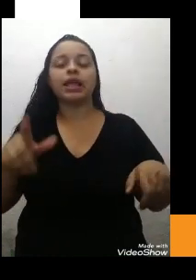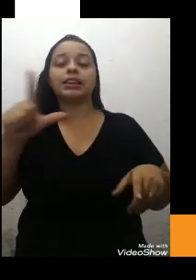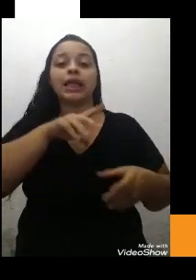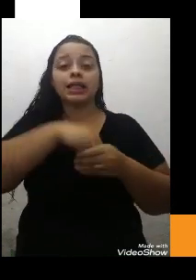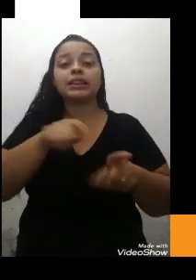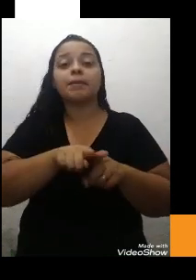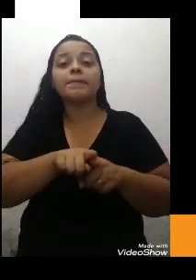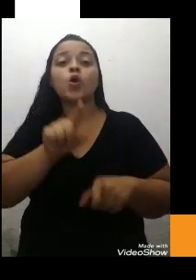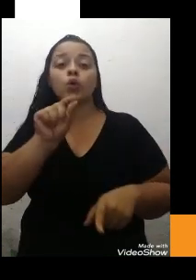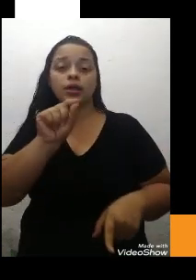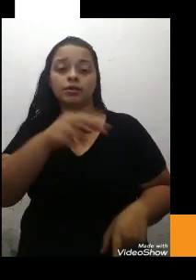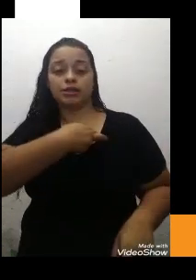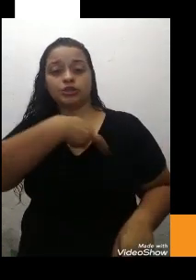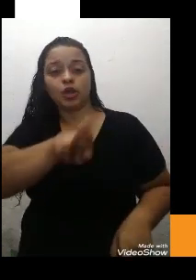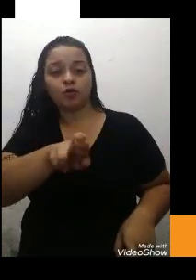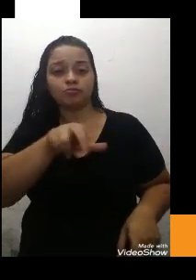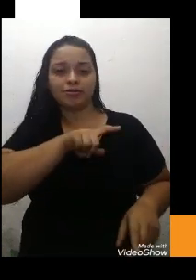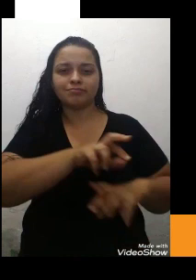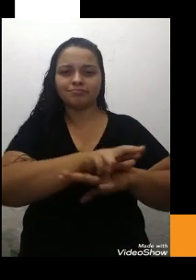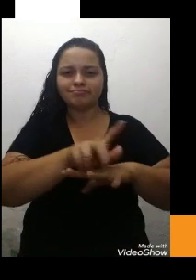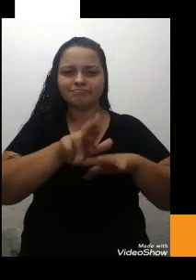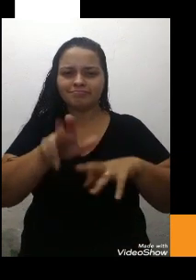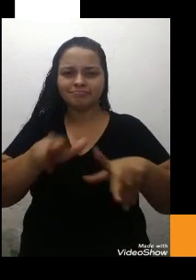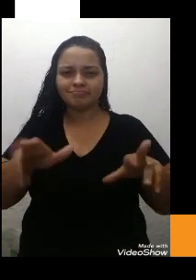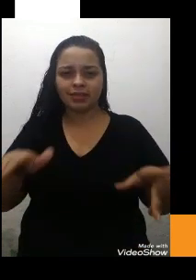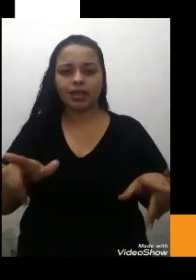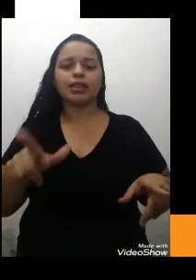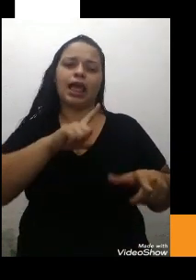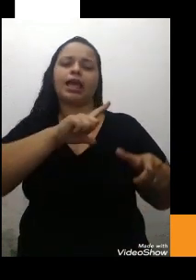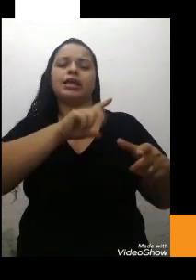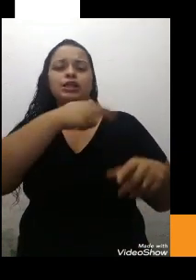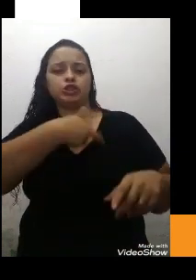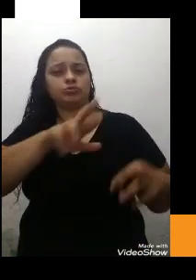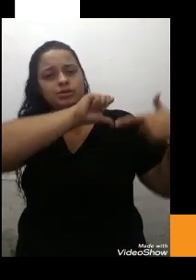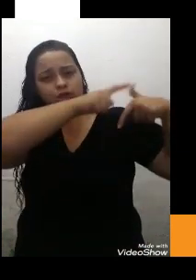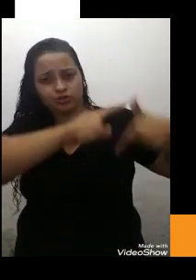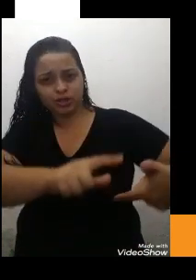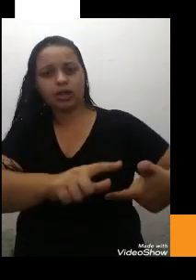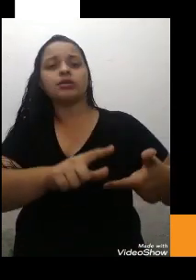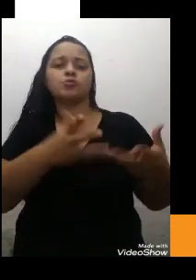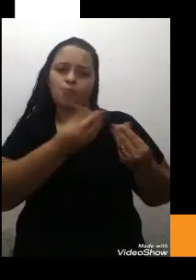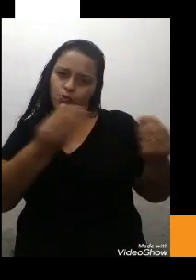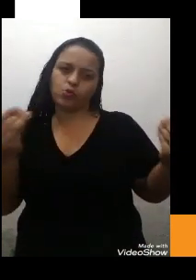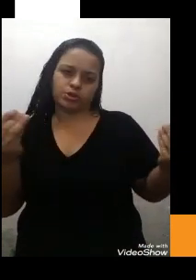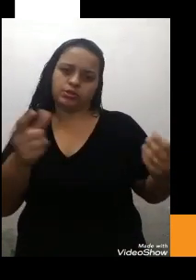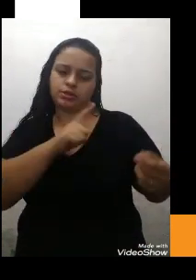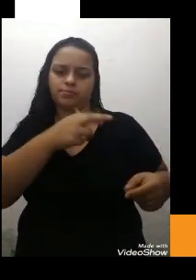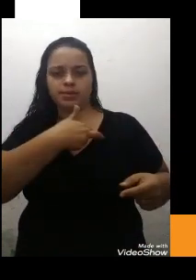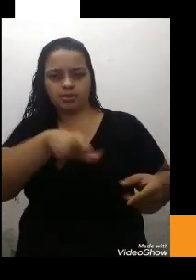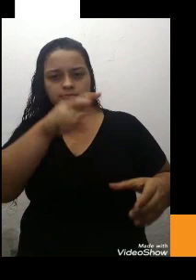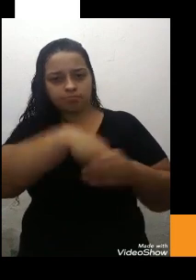continente. Tanto religiões tradicionais, que são muitas religiões, né,